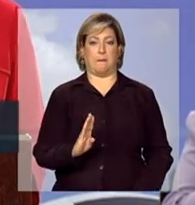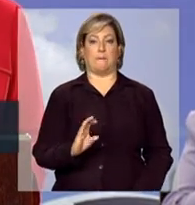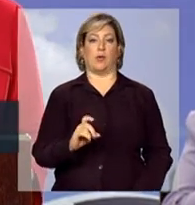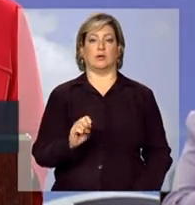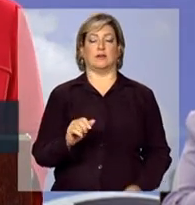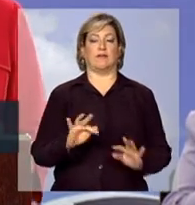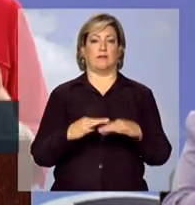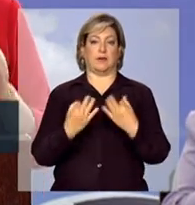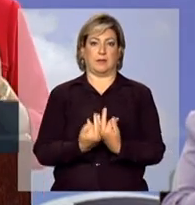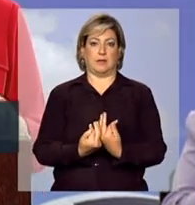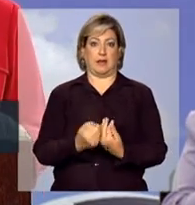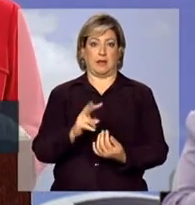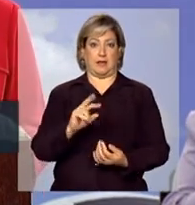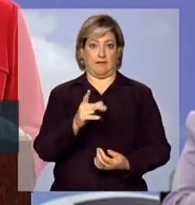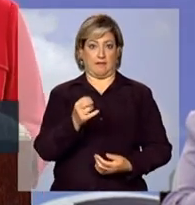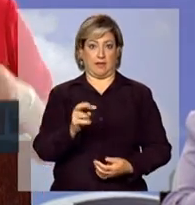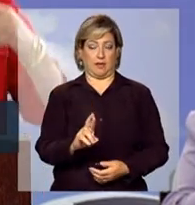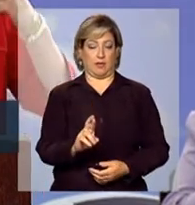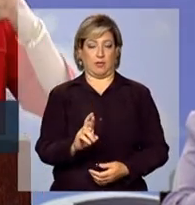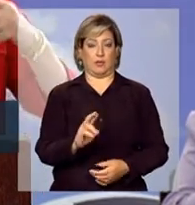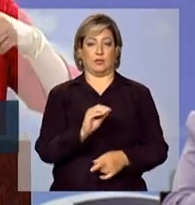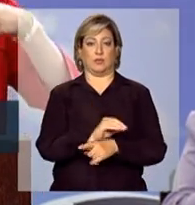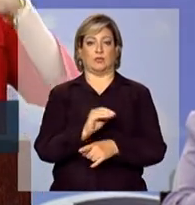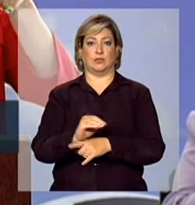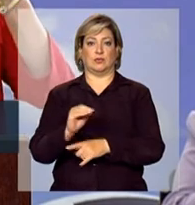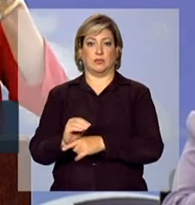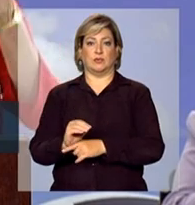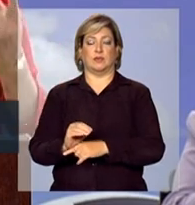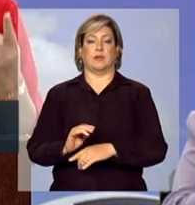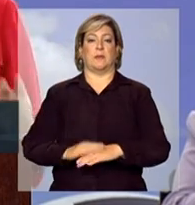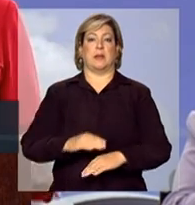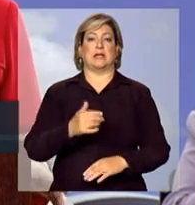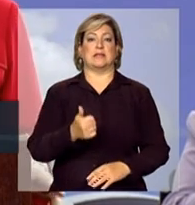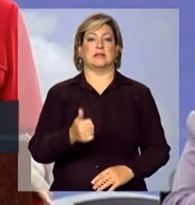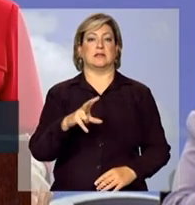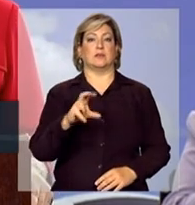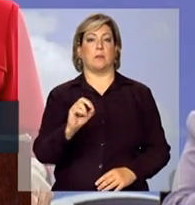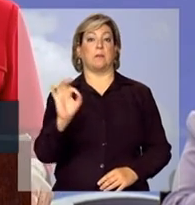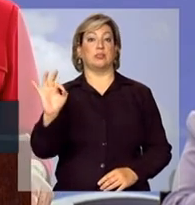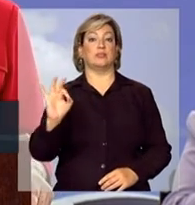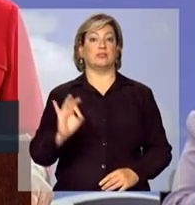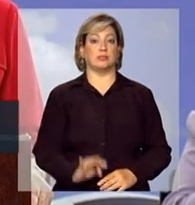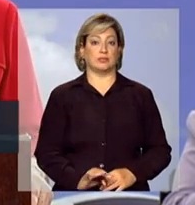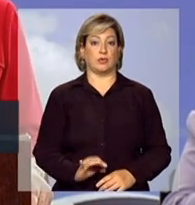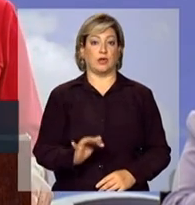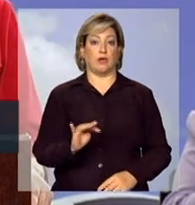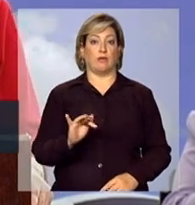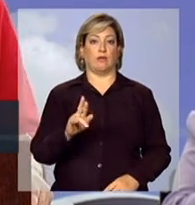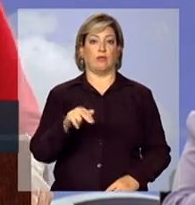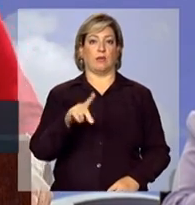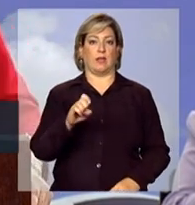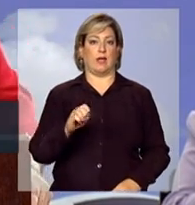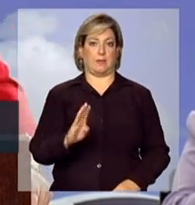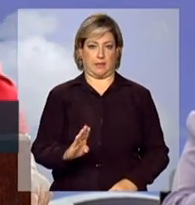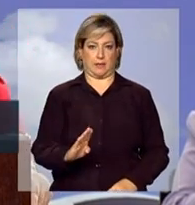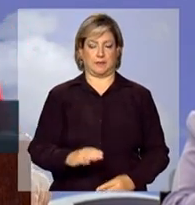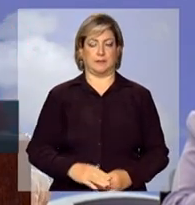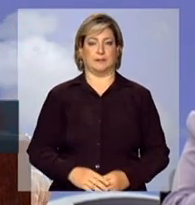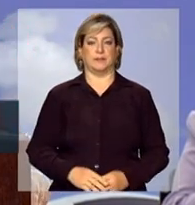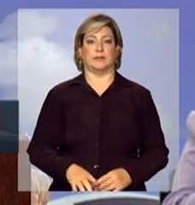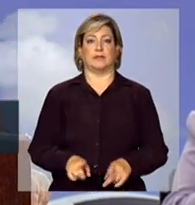um valor para a manutenção de mais cinquenta por cento do fundeb bom